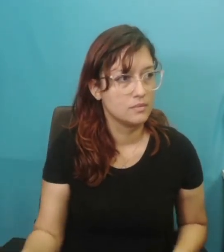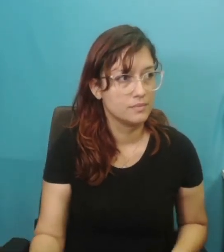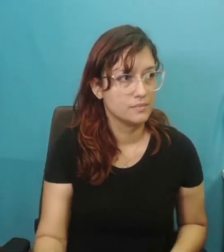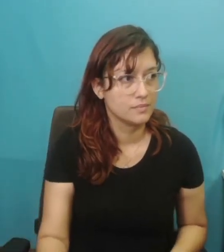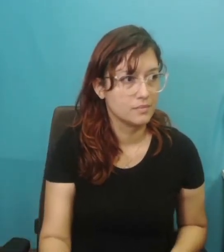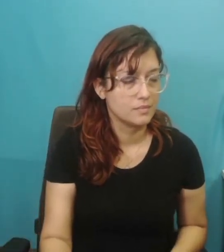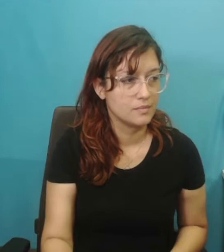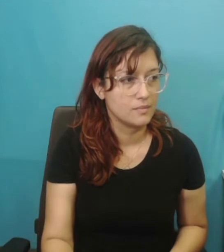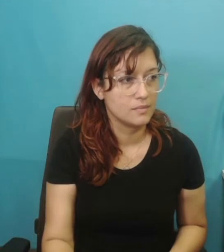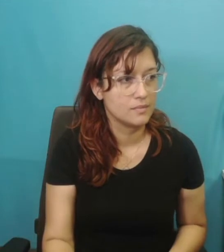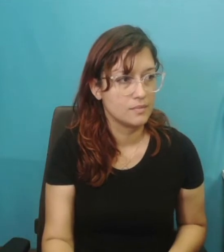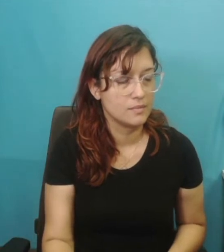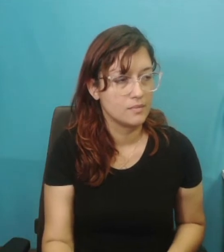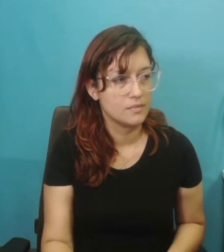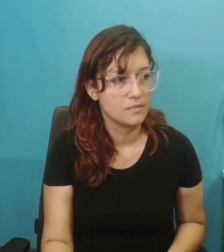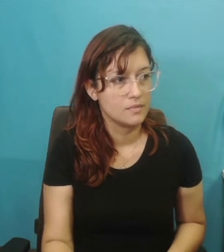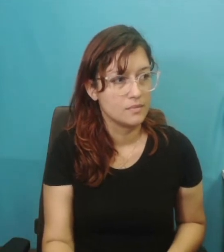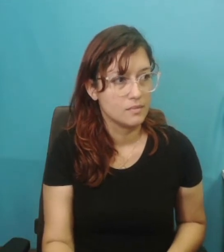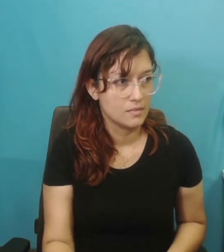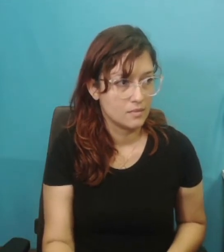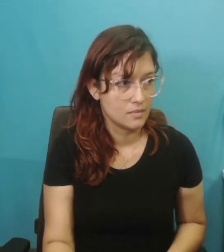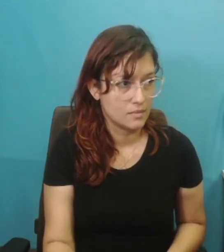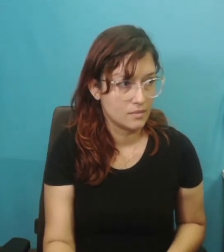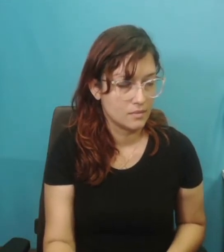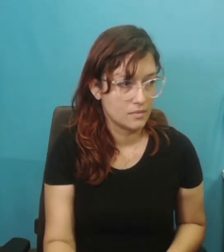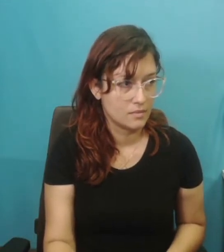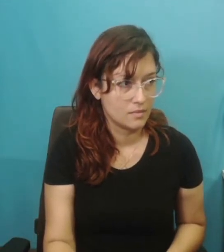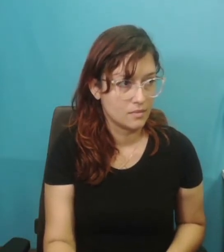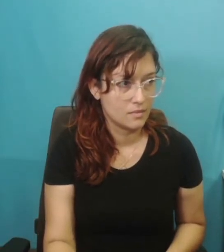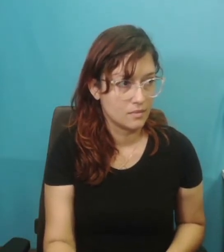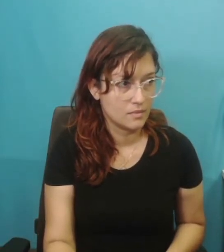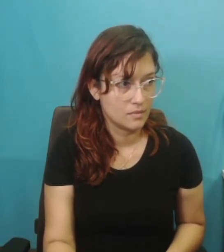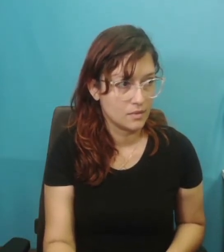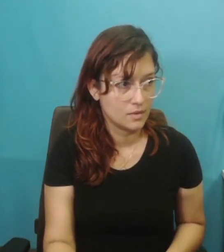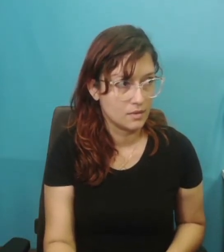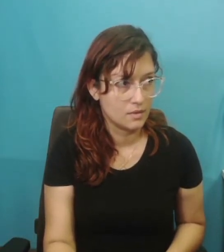vai ficar indo e voltando.